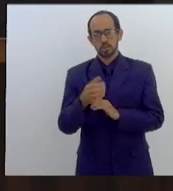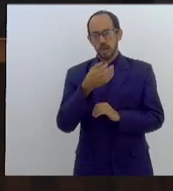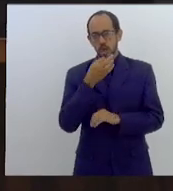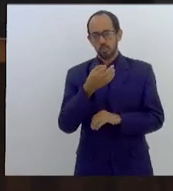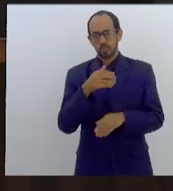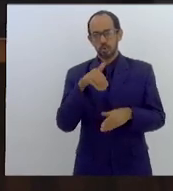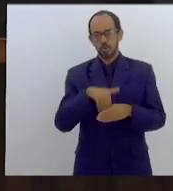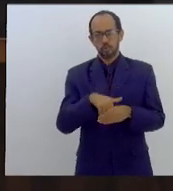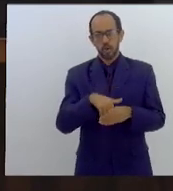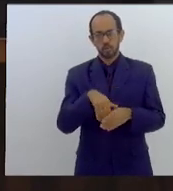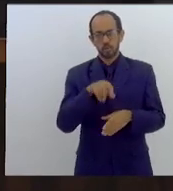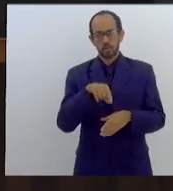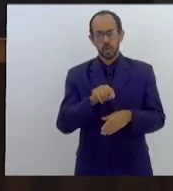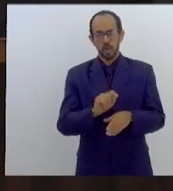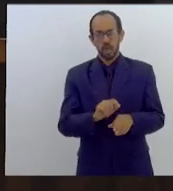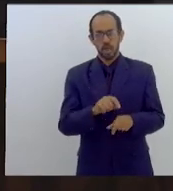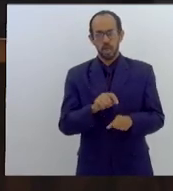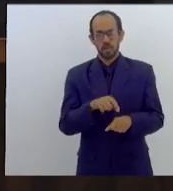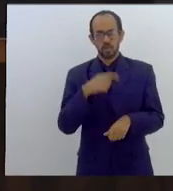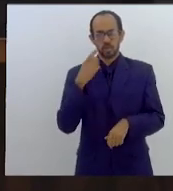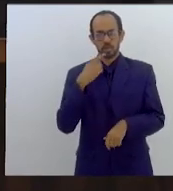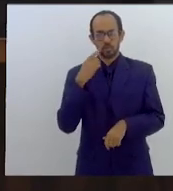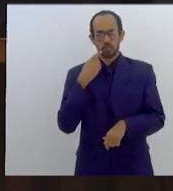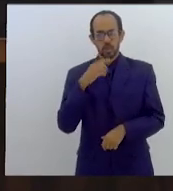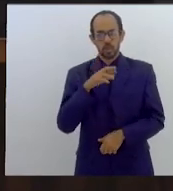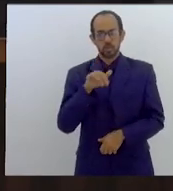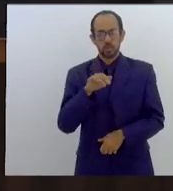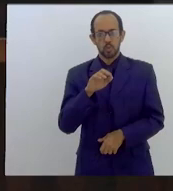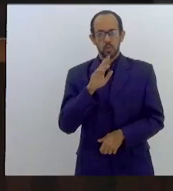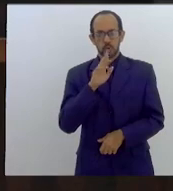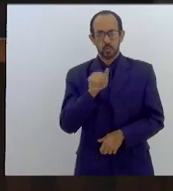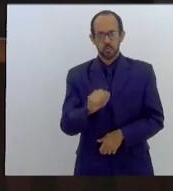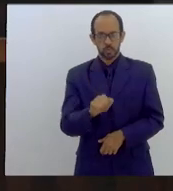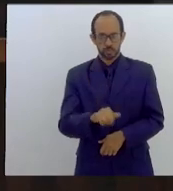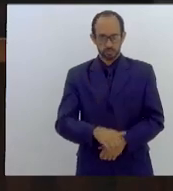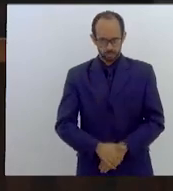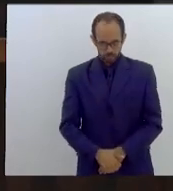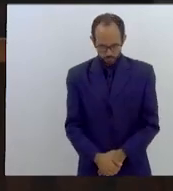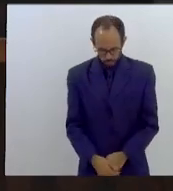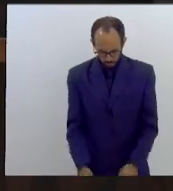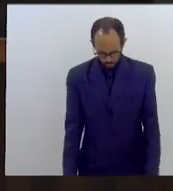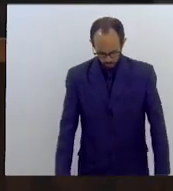parecer pela Comissão de Constituição e Justiça, deputado Rodrigo Amorim.